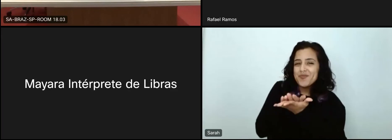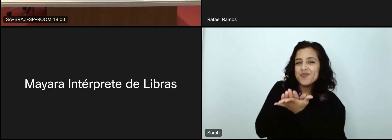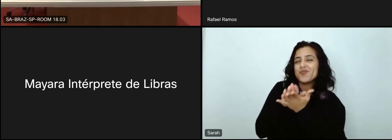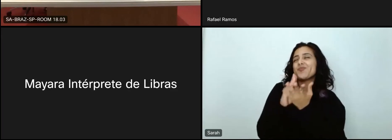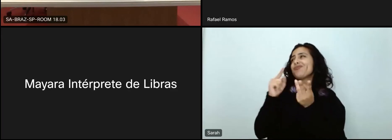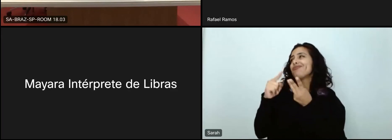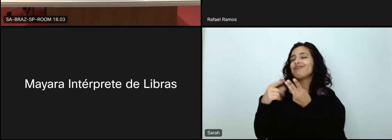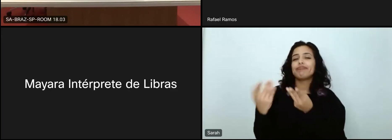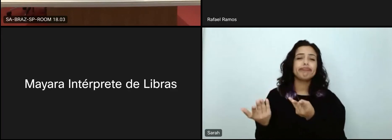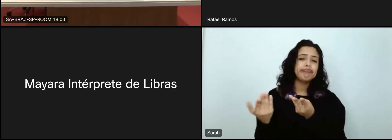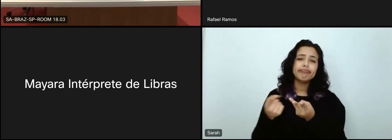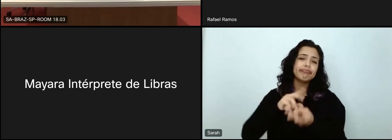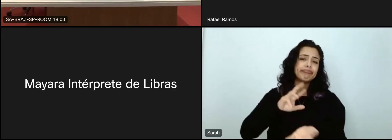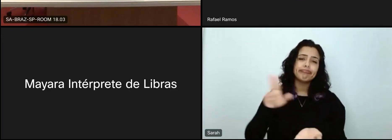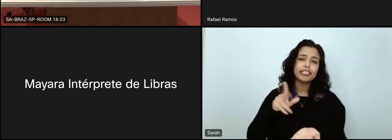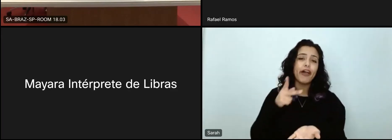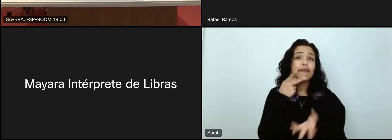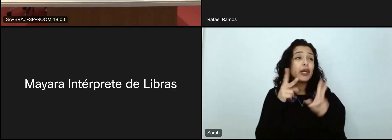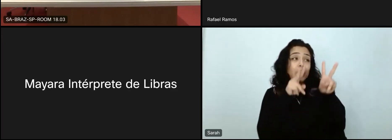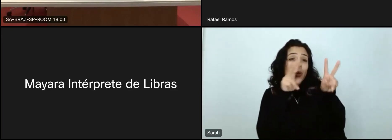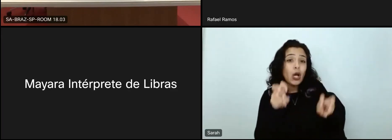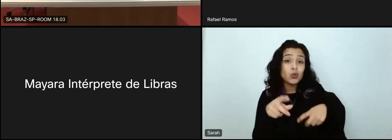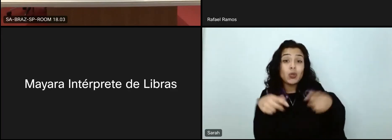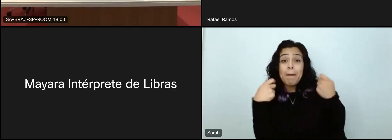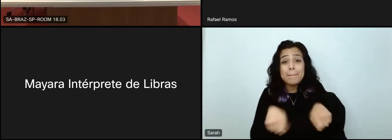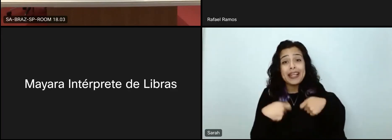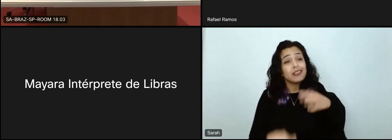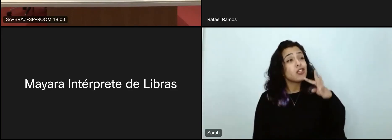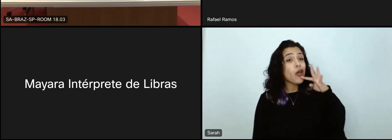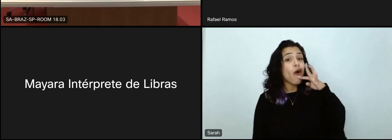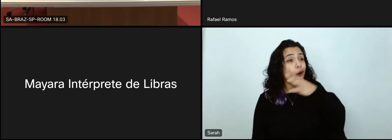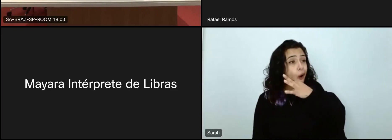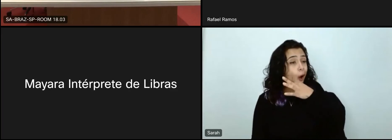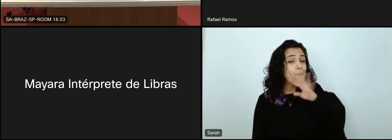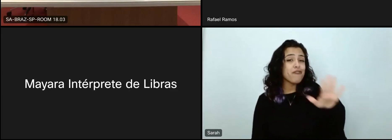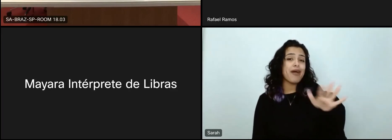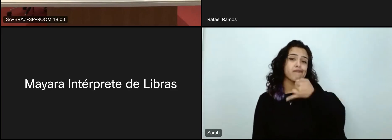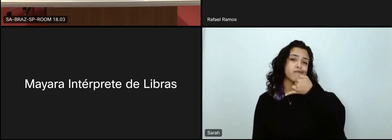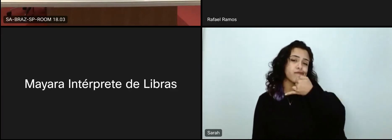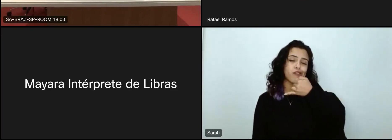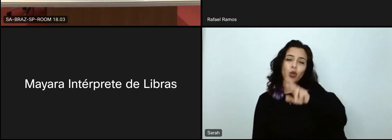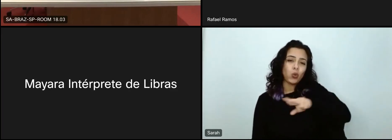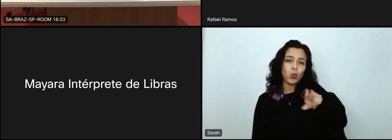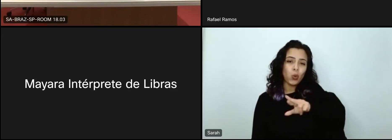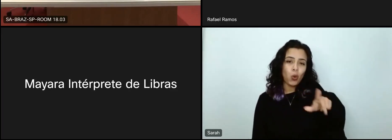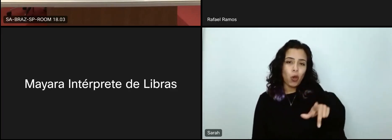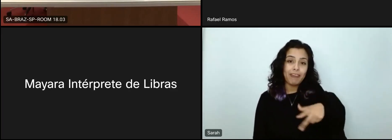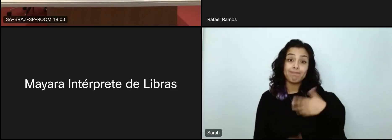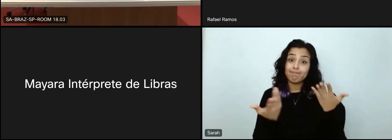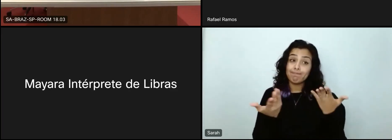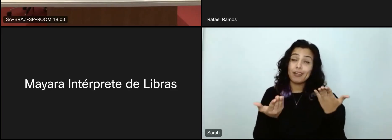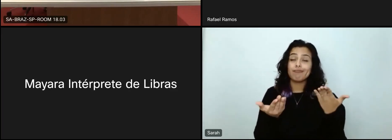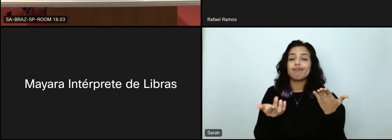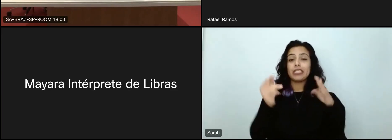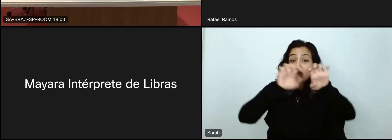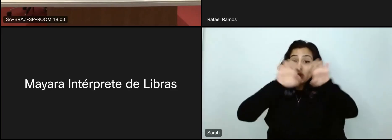ser óbvia, mas não é. Então, acho que eu vou fazer questão de falar que como a gente se dividiu aqui a estrutura Brasil, a